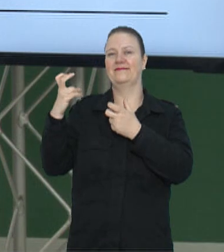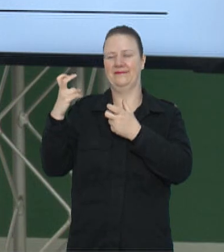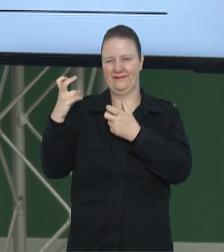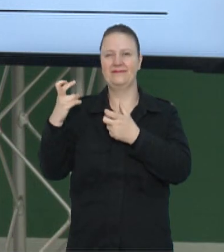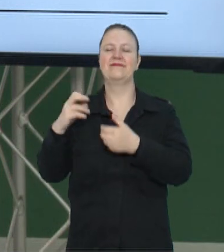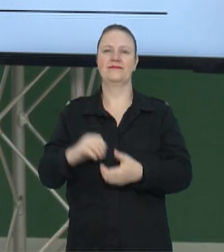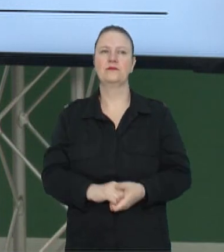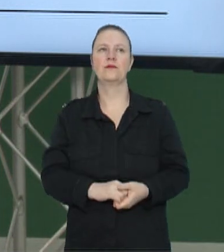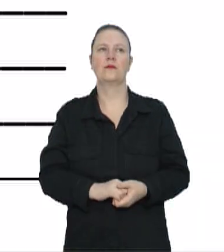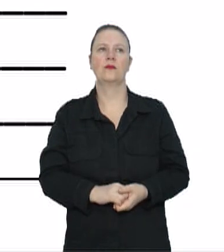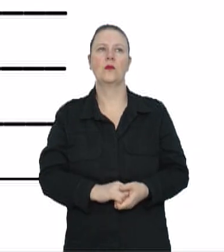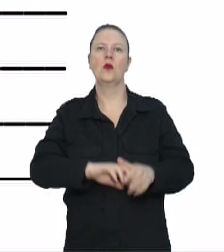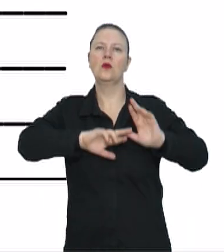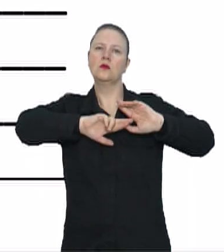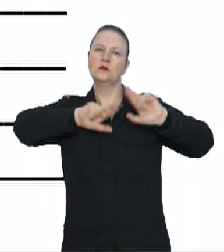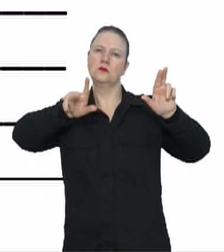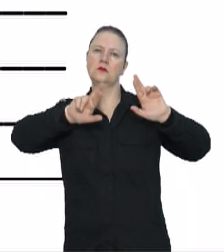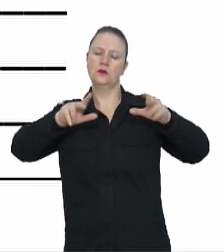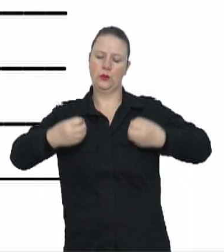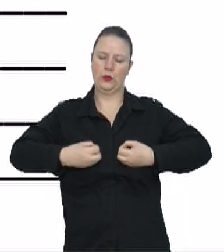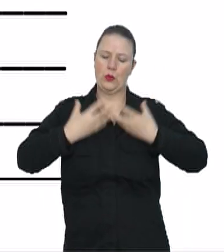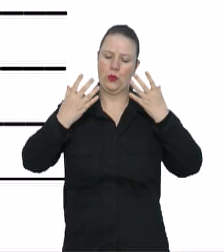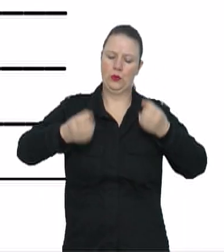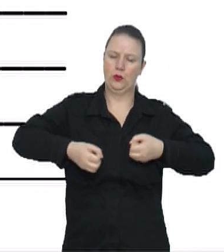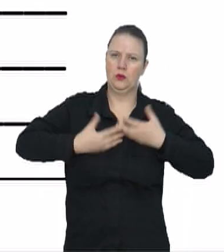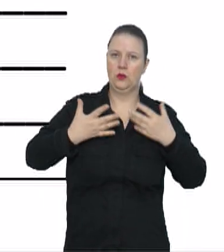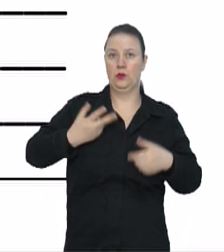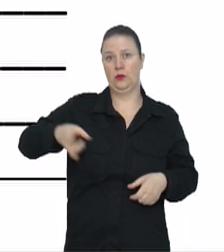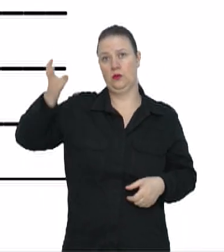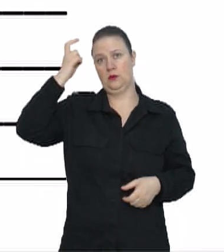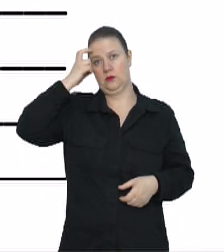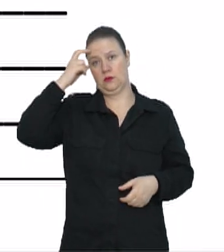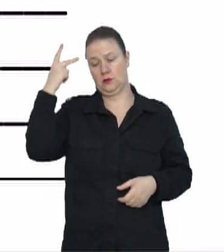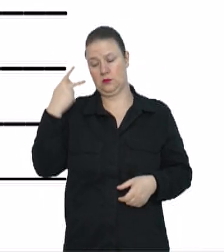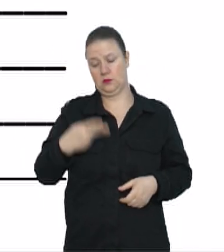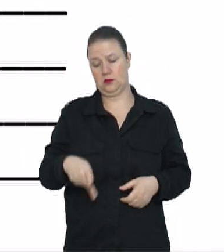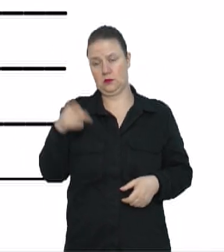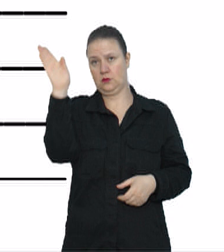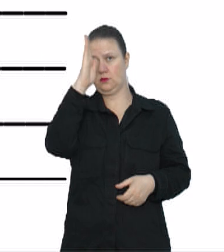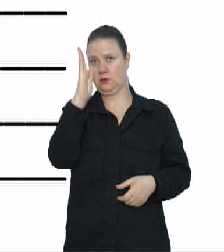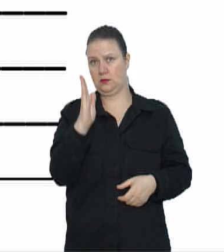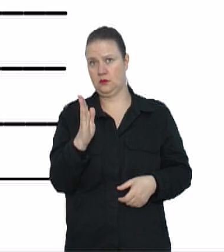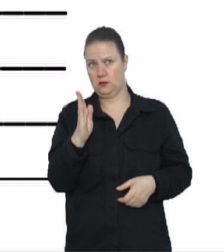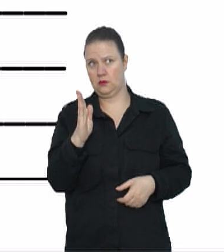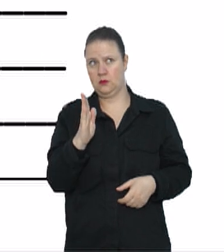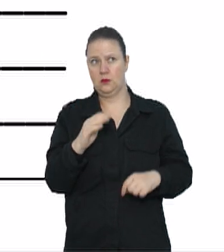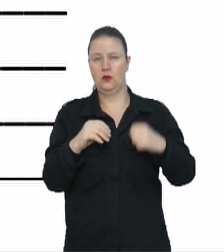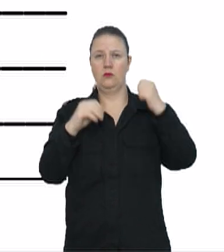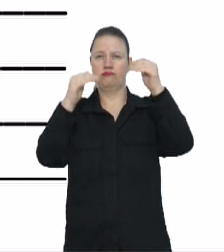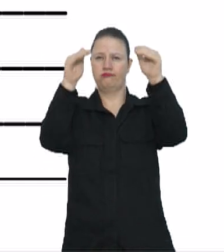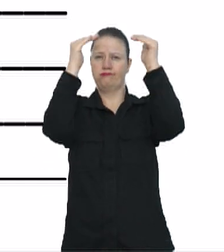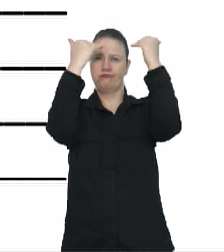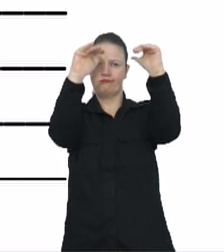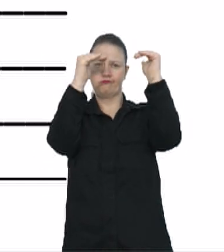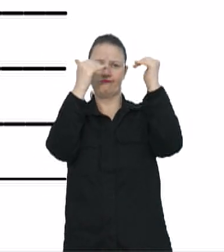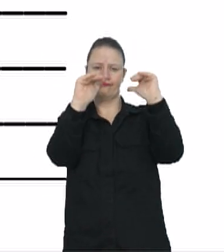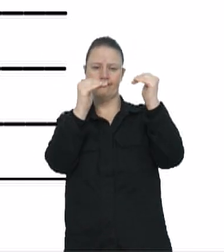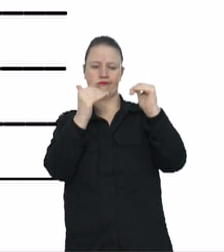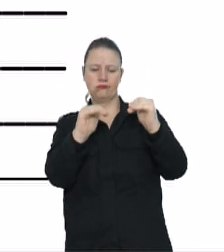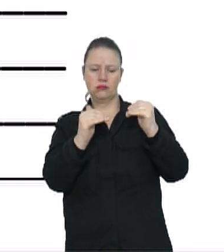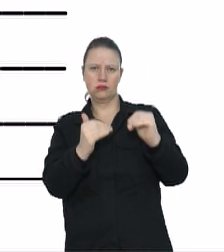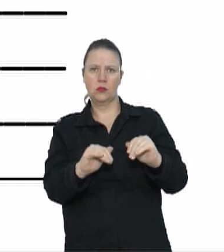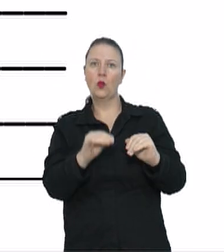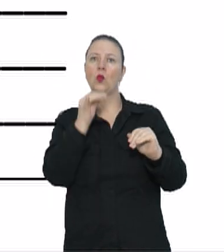questão. Sobre as diferentes expressões culturais do Brasil. Então, vamos pensar ali em cada região. Você vai